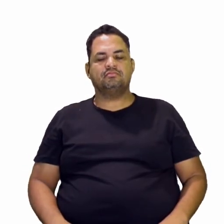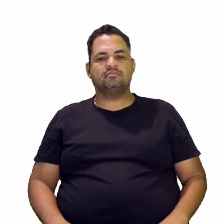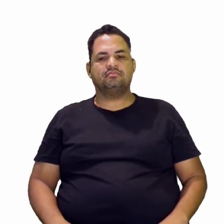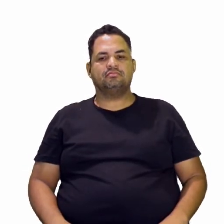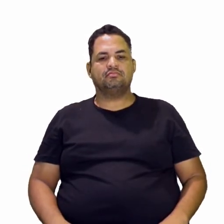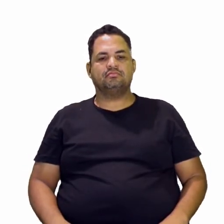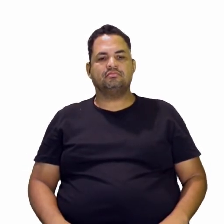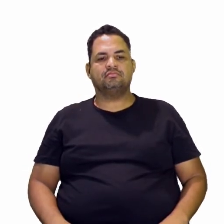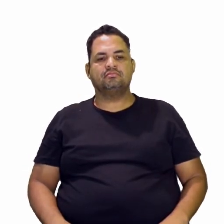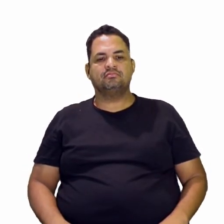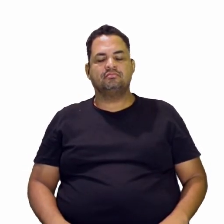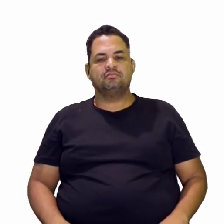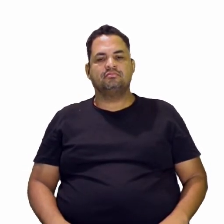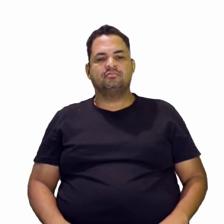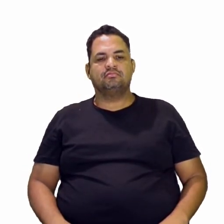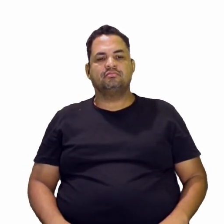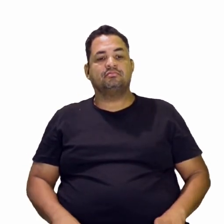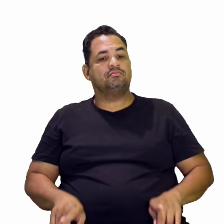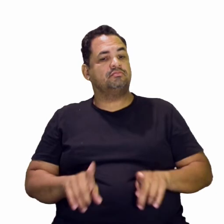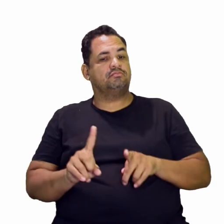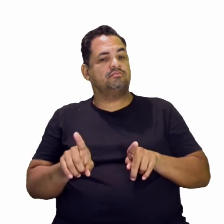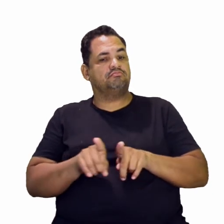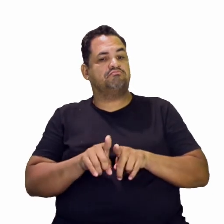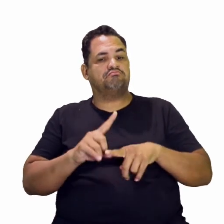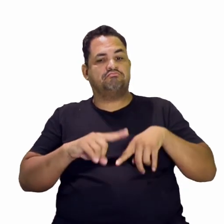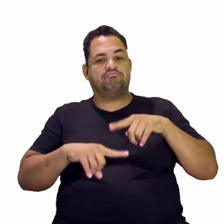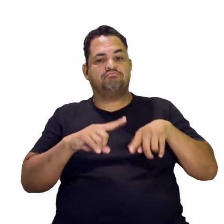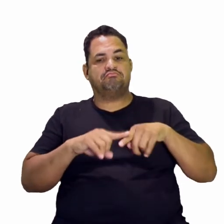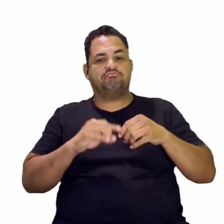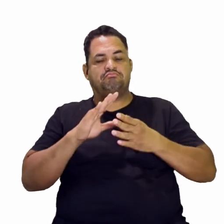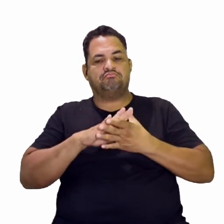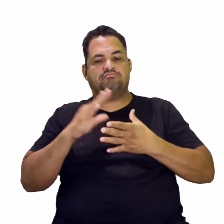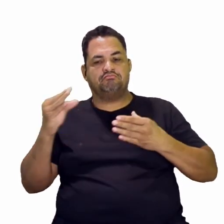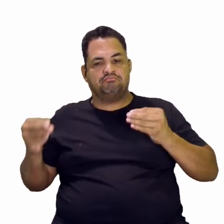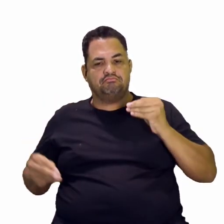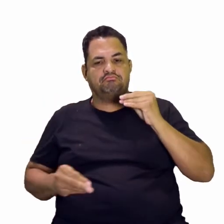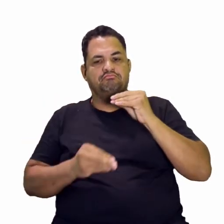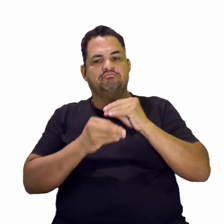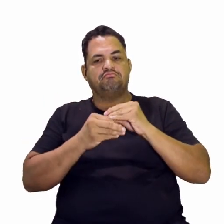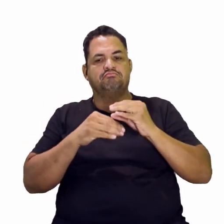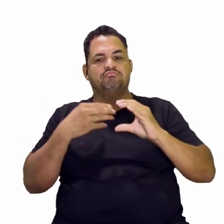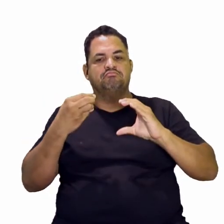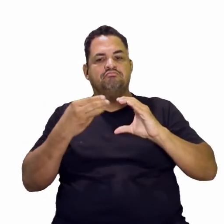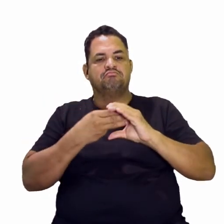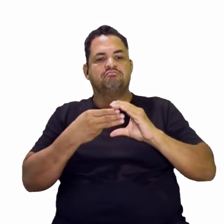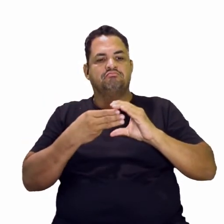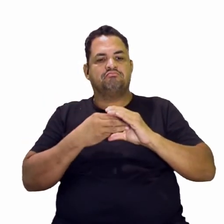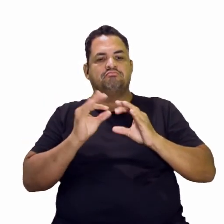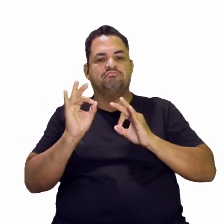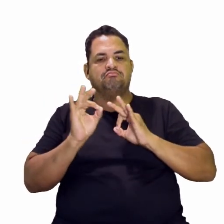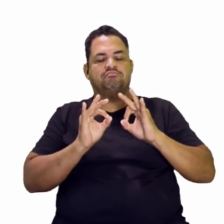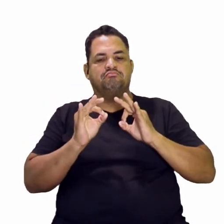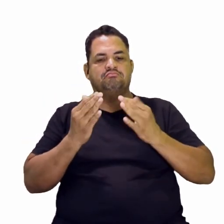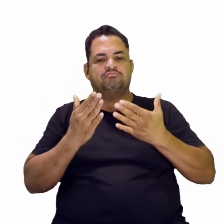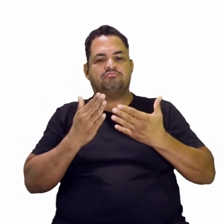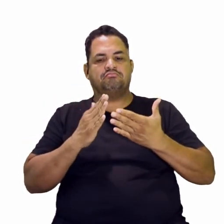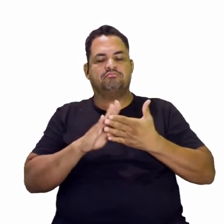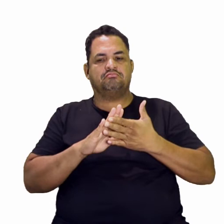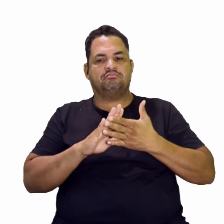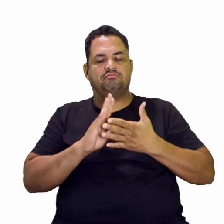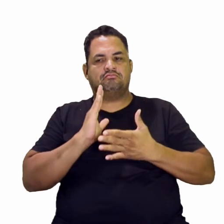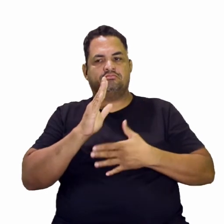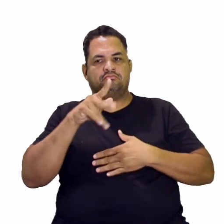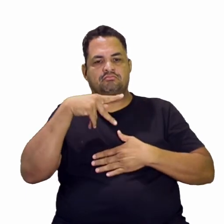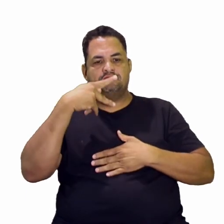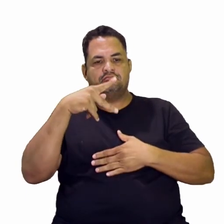como energia, e nem como material de reposição celular. Elas vão funcionar, então, a gente já